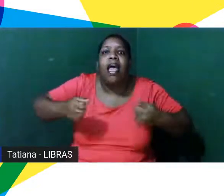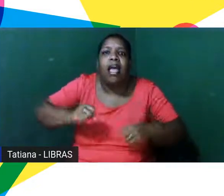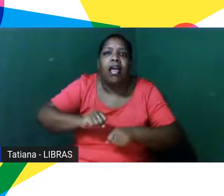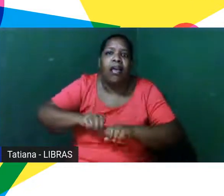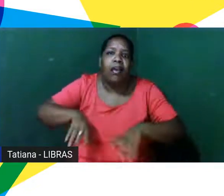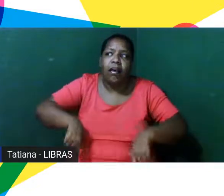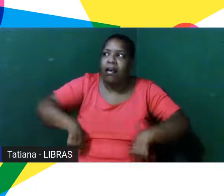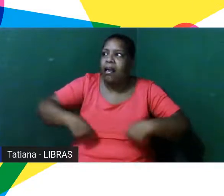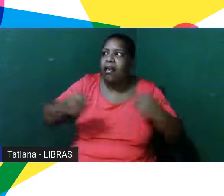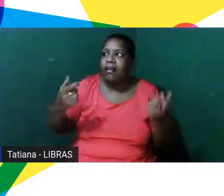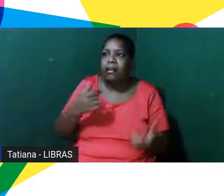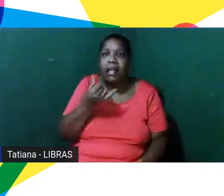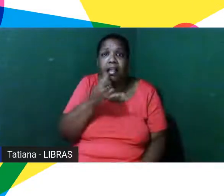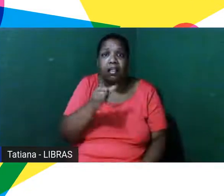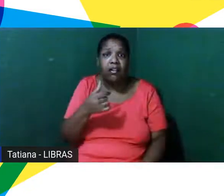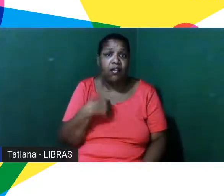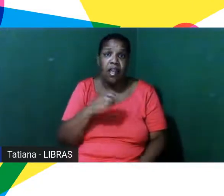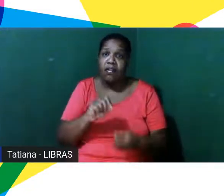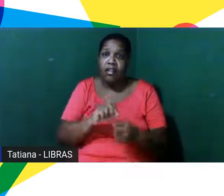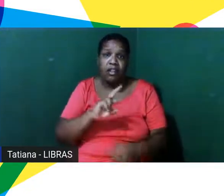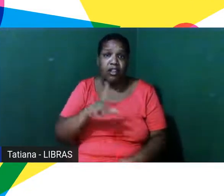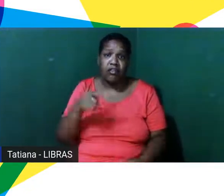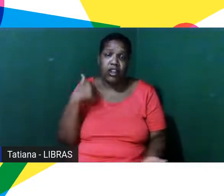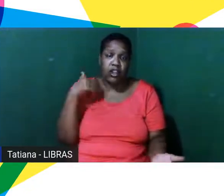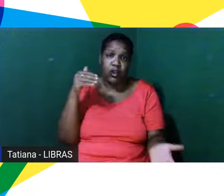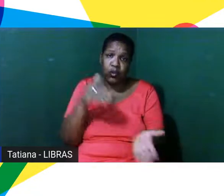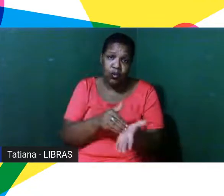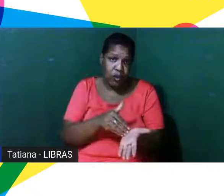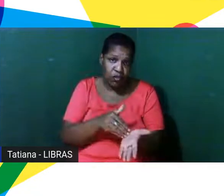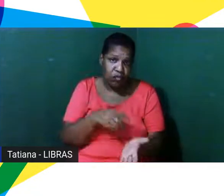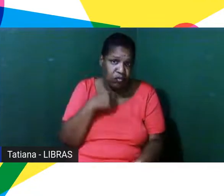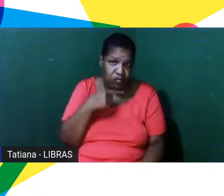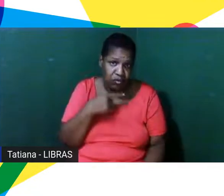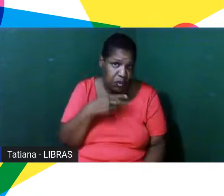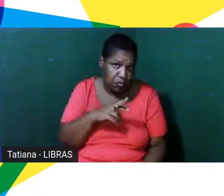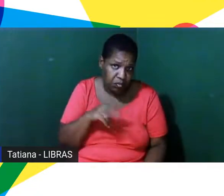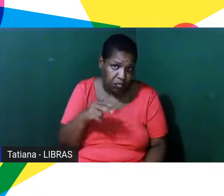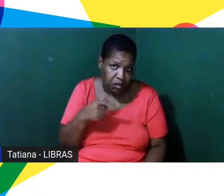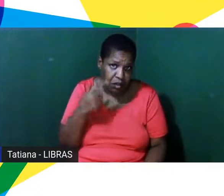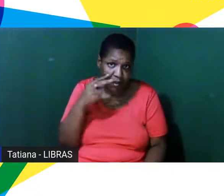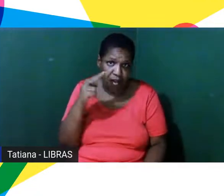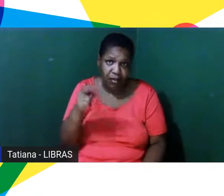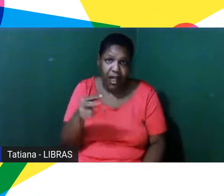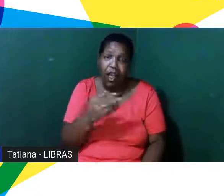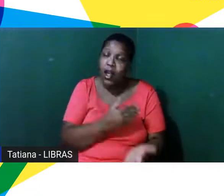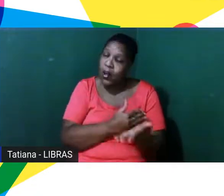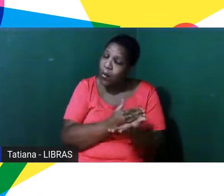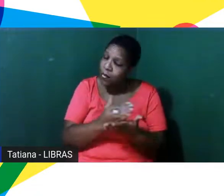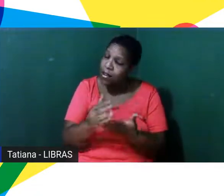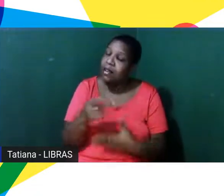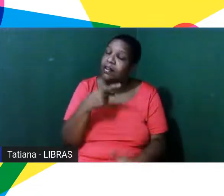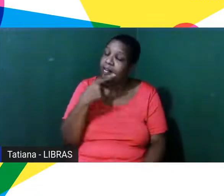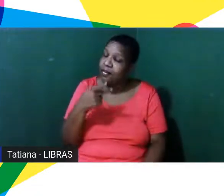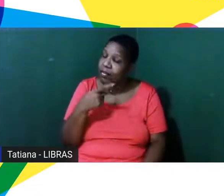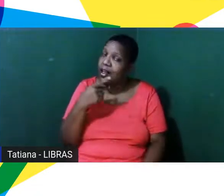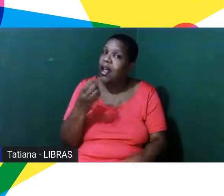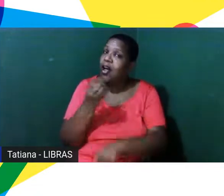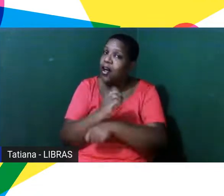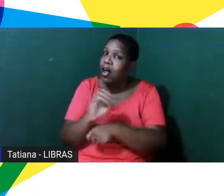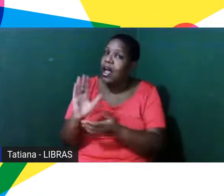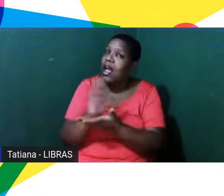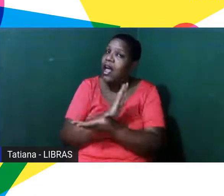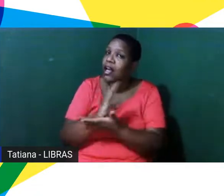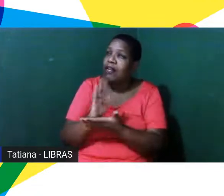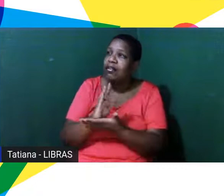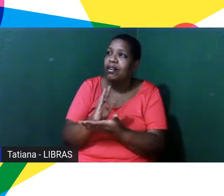um algo que não é Fazer Diferença lá no final ninguém vai ver é que nem eu falei no começo da piscina às vezes a gente